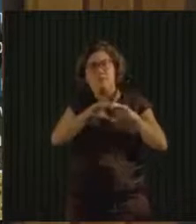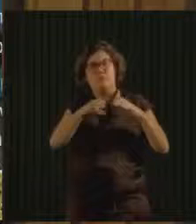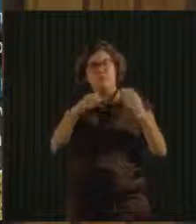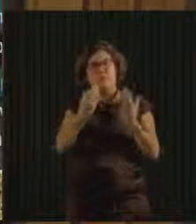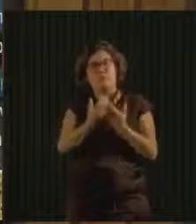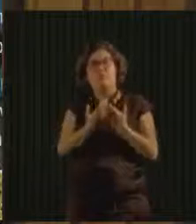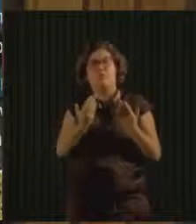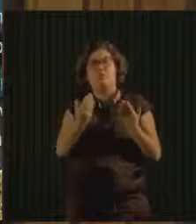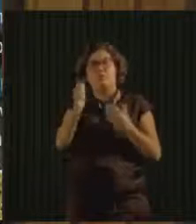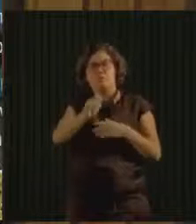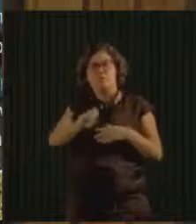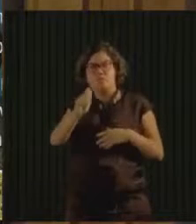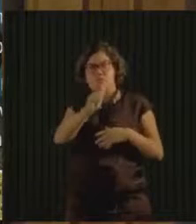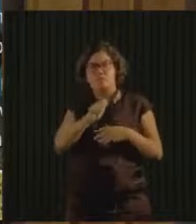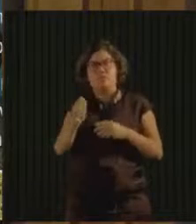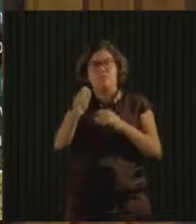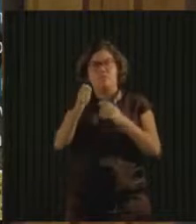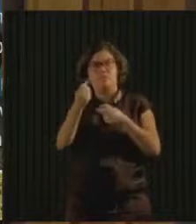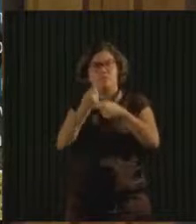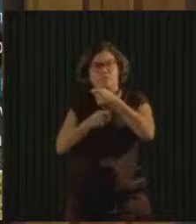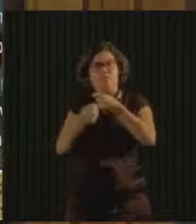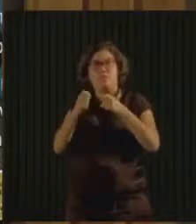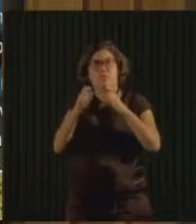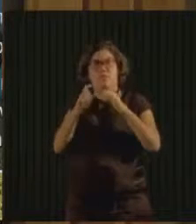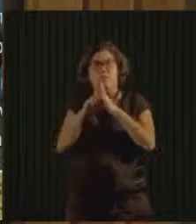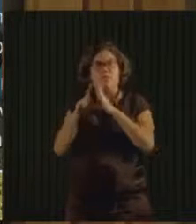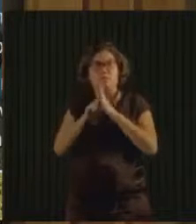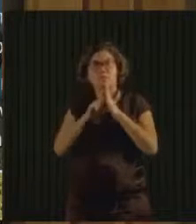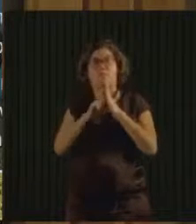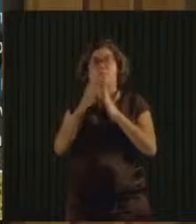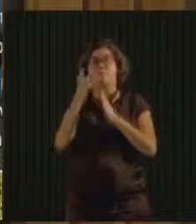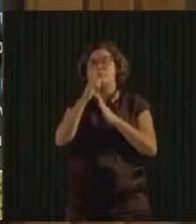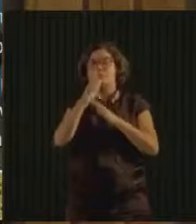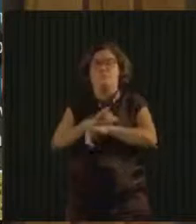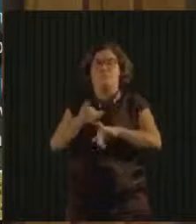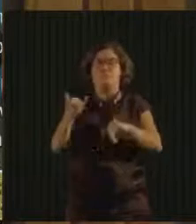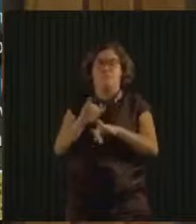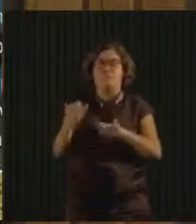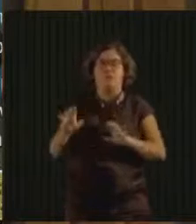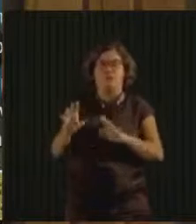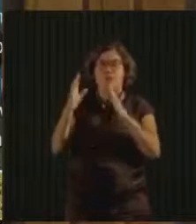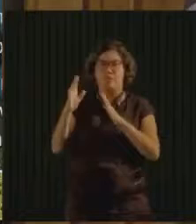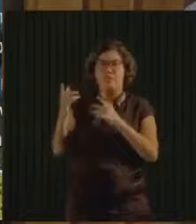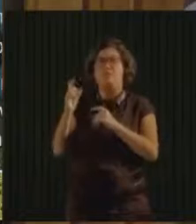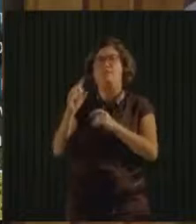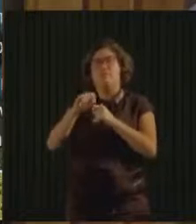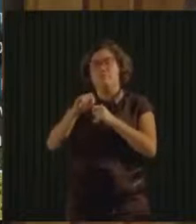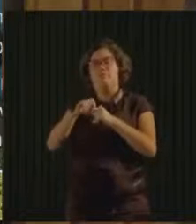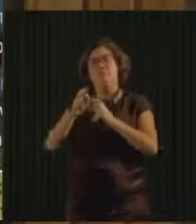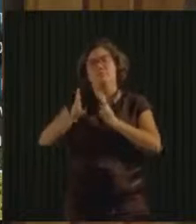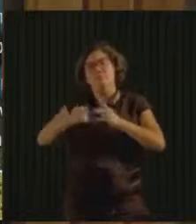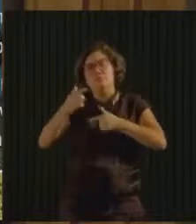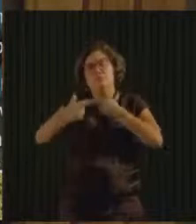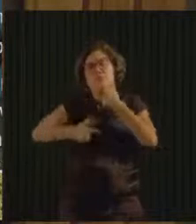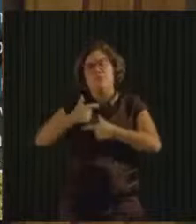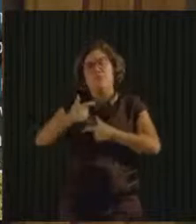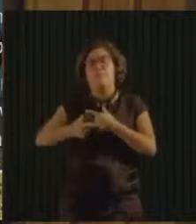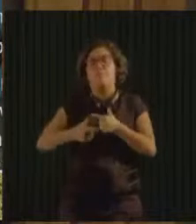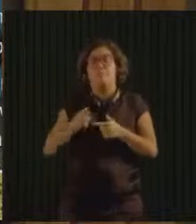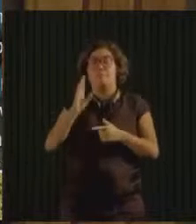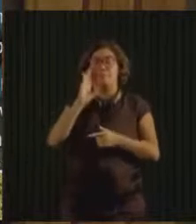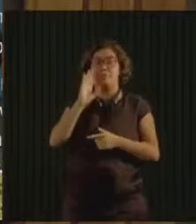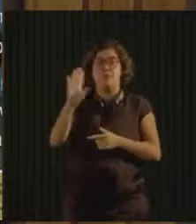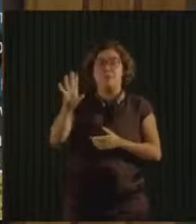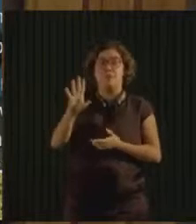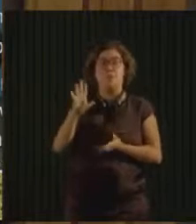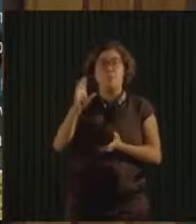associações comerciais da ilha, promover atividades e eventos realizados na ilha, com principalmente um